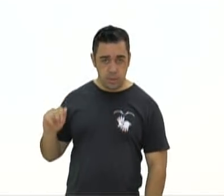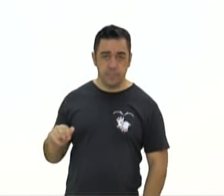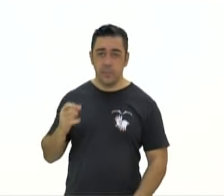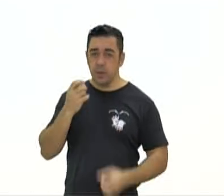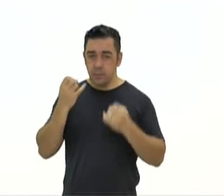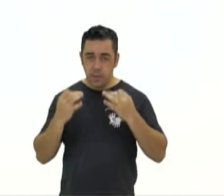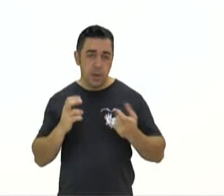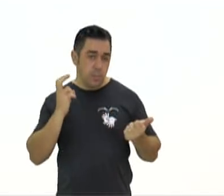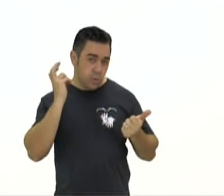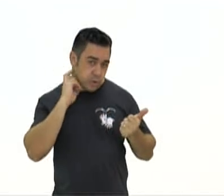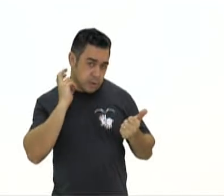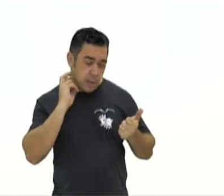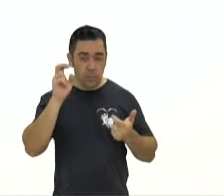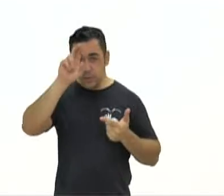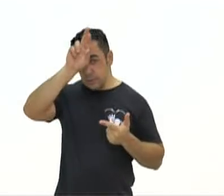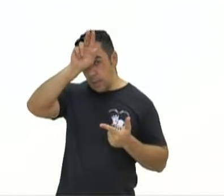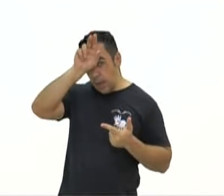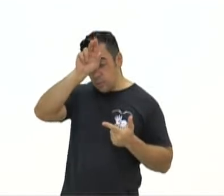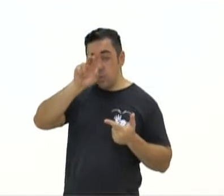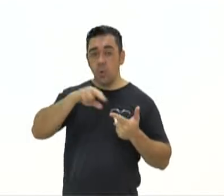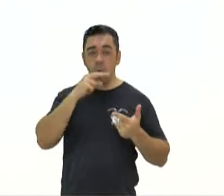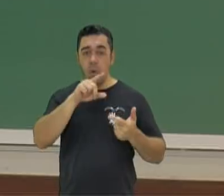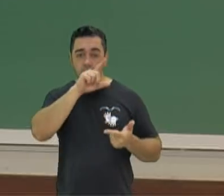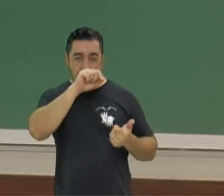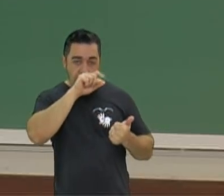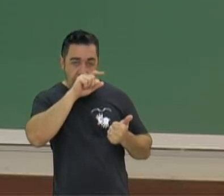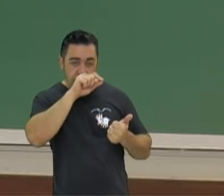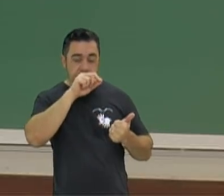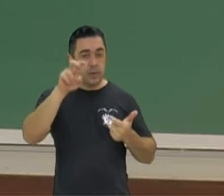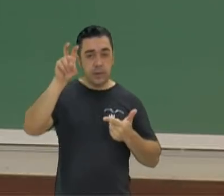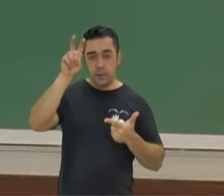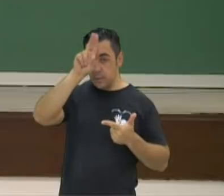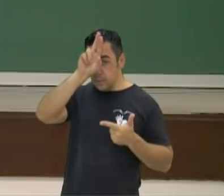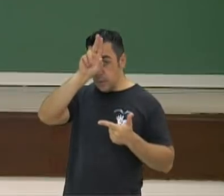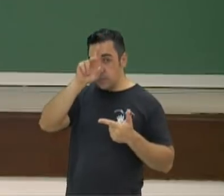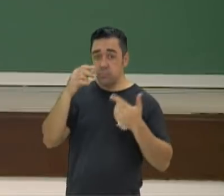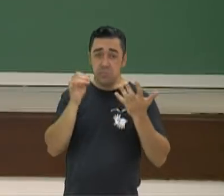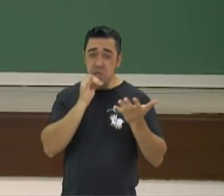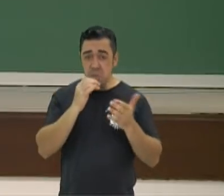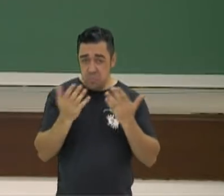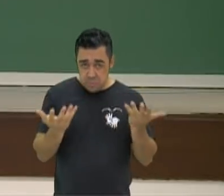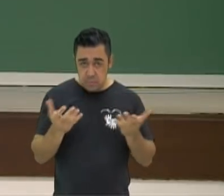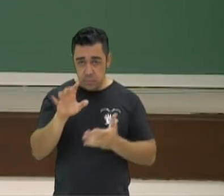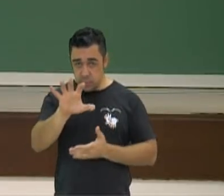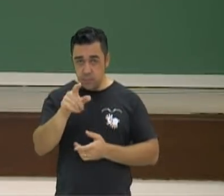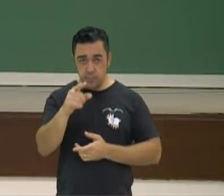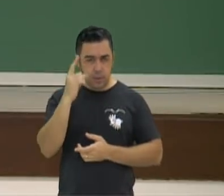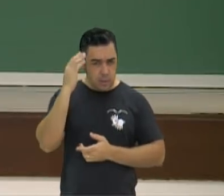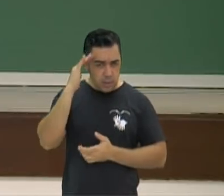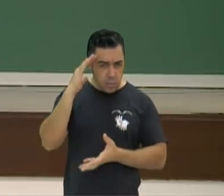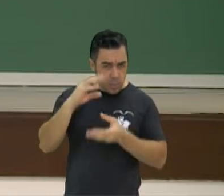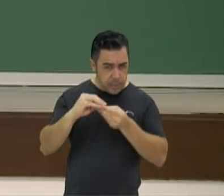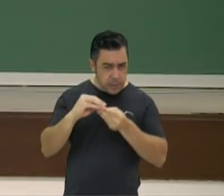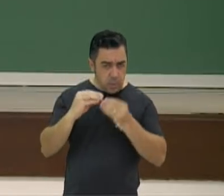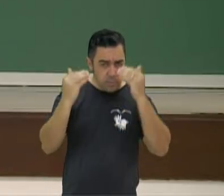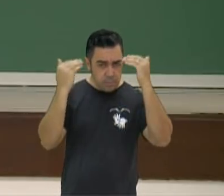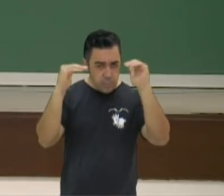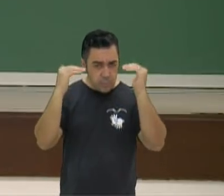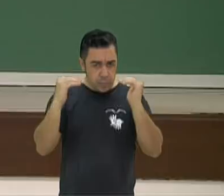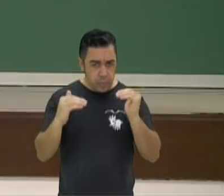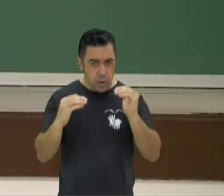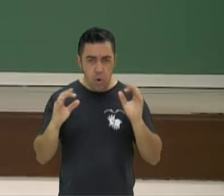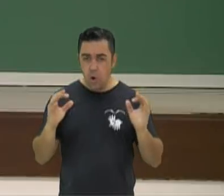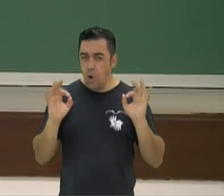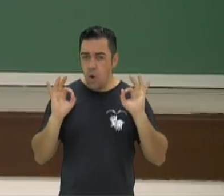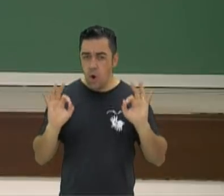ou o morcego e o inseto, ou então a ave e o inseto. Tanto faz o exemplo que você colocou. Se você conseguiu entender isso, ótimo. Para a aula